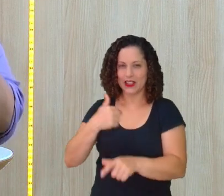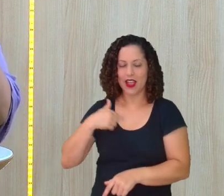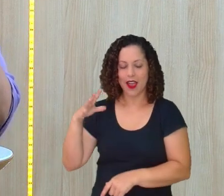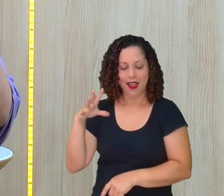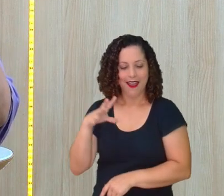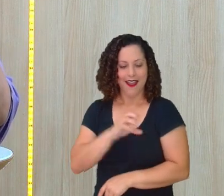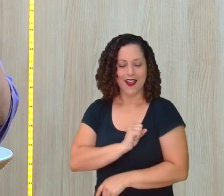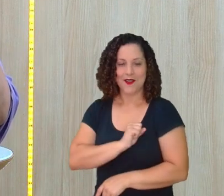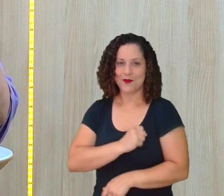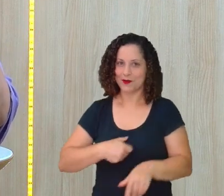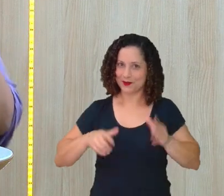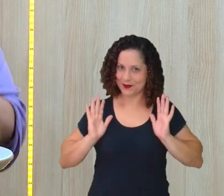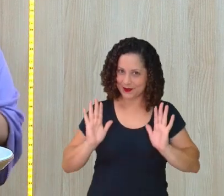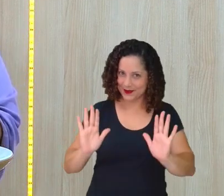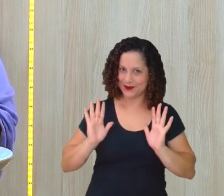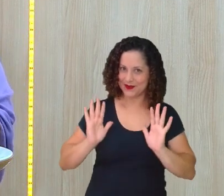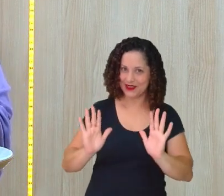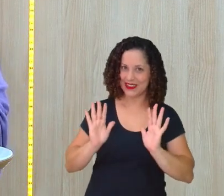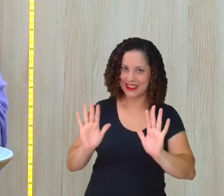amo. Surprise!